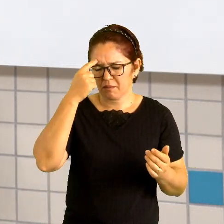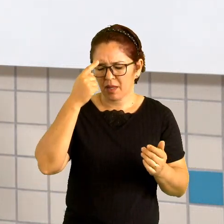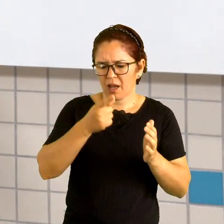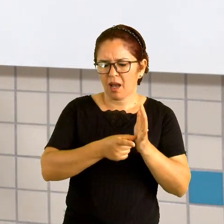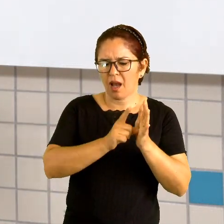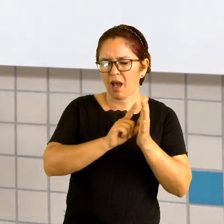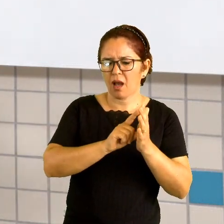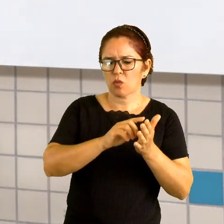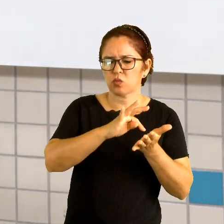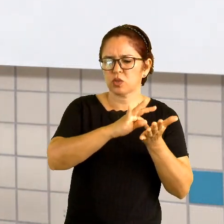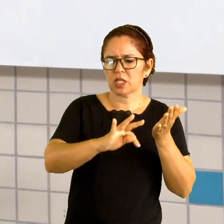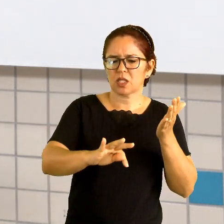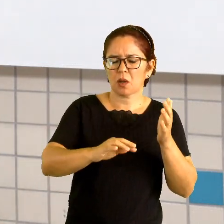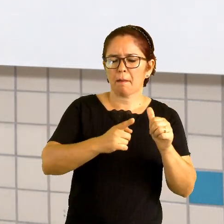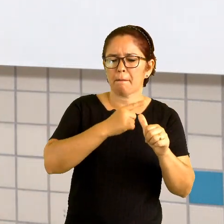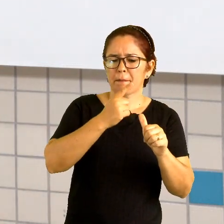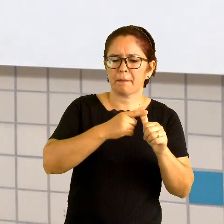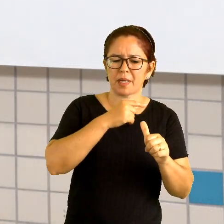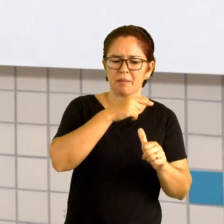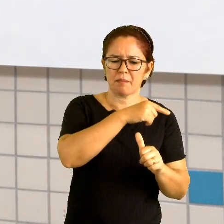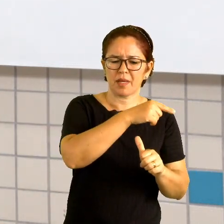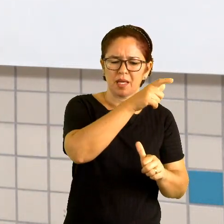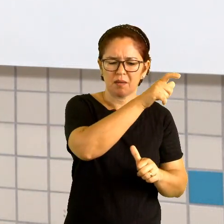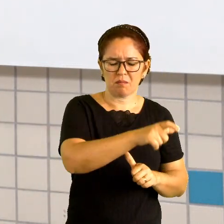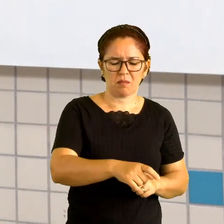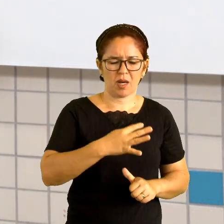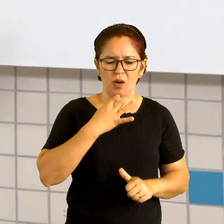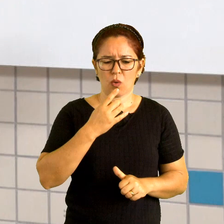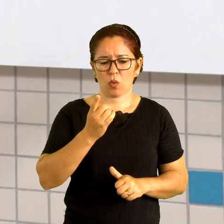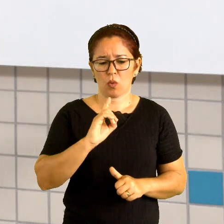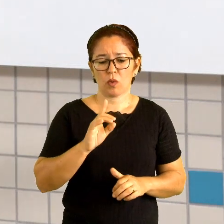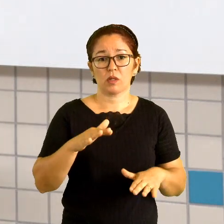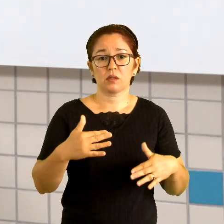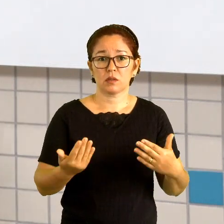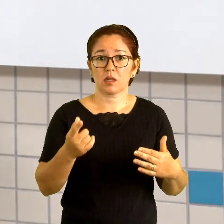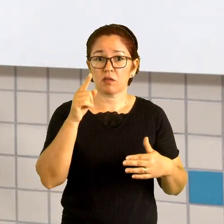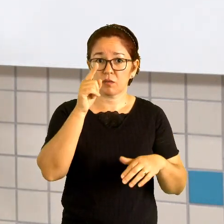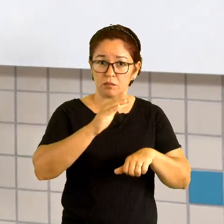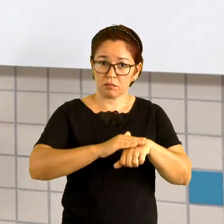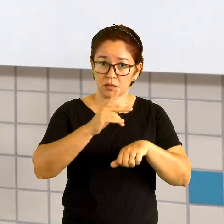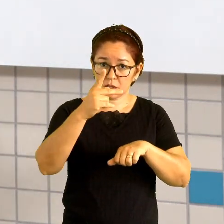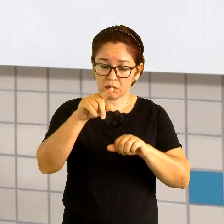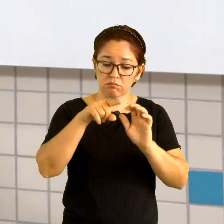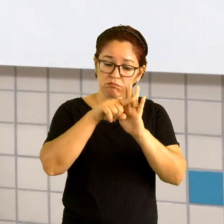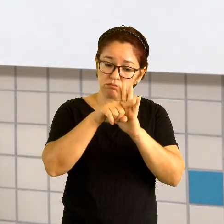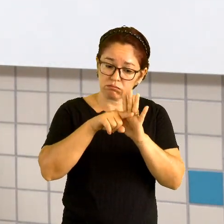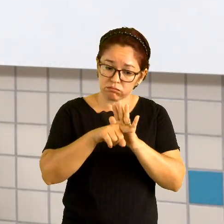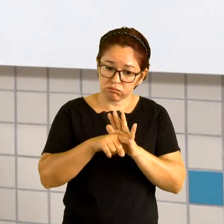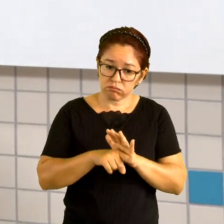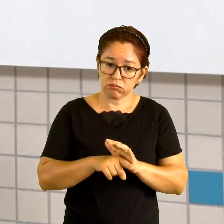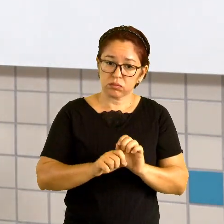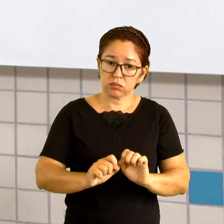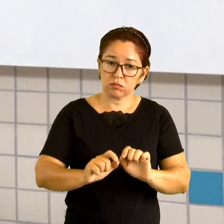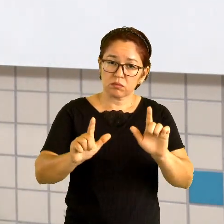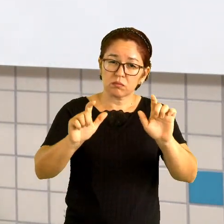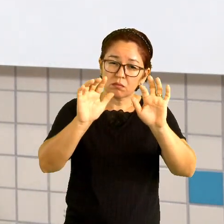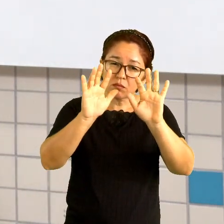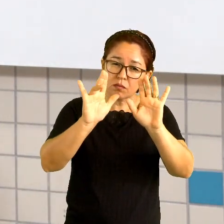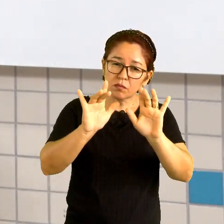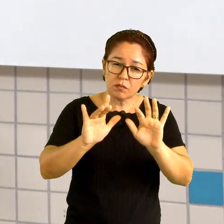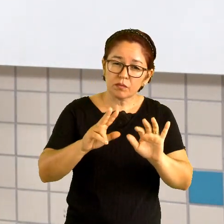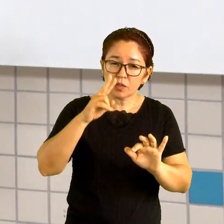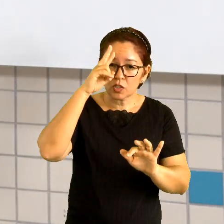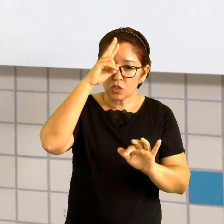original. Aí você pode fazer a pesquisa. Pode procurar lá a historinha da Princesa e o Sapo, ler a